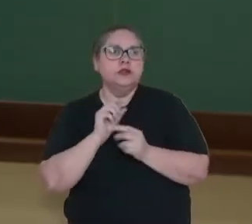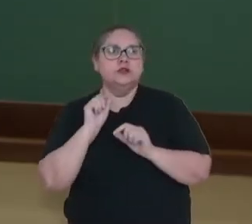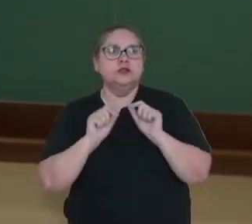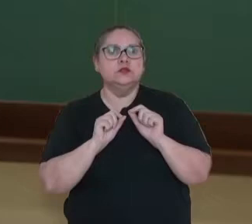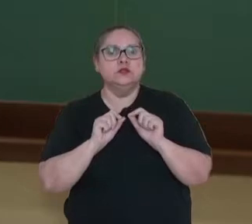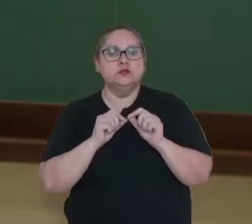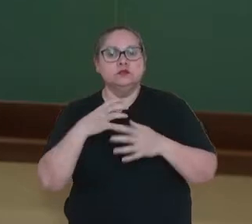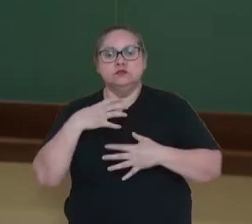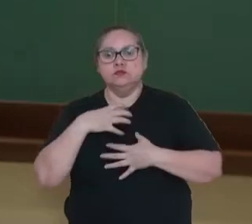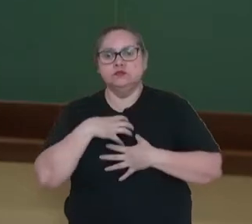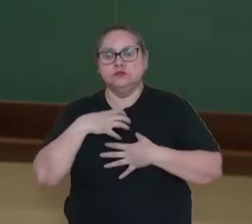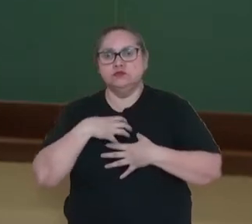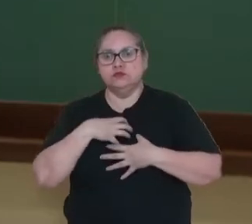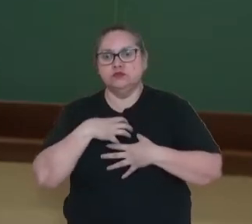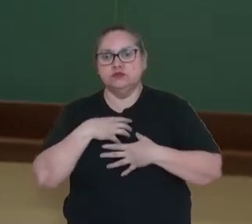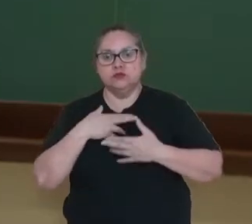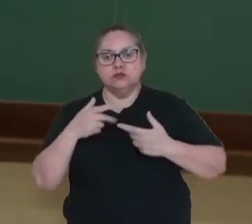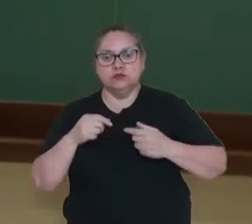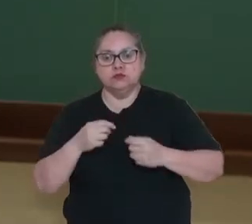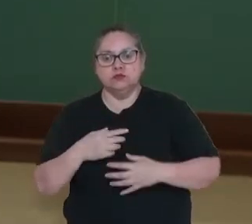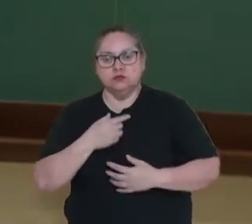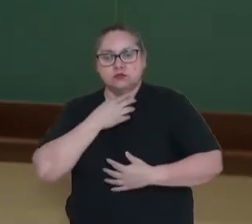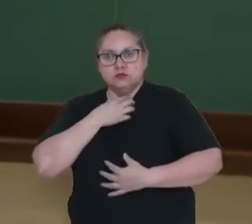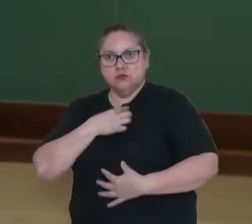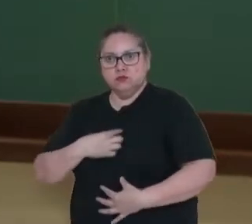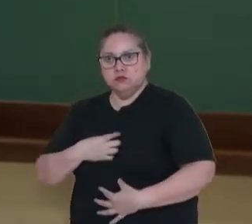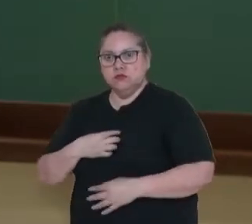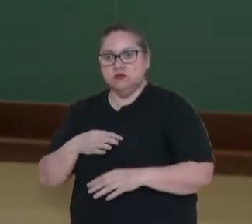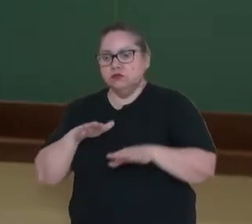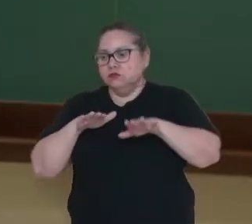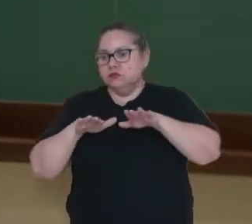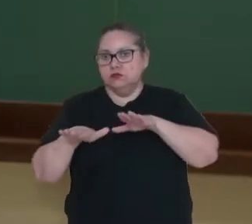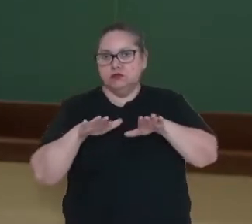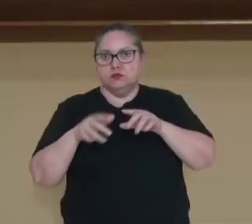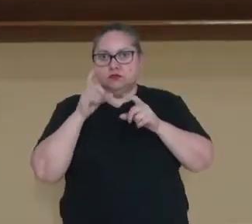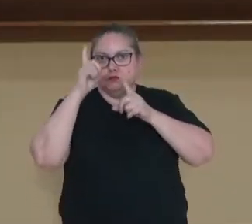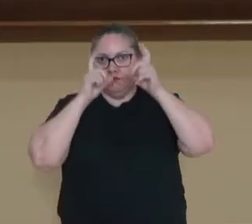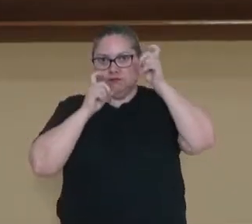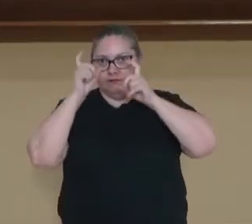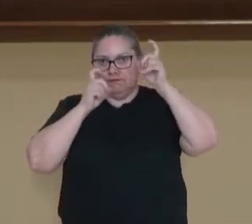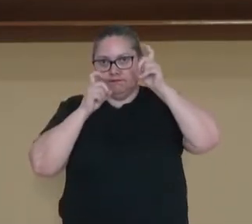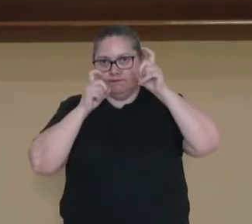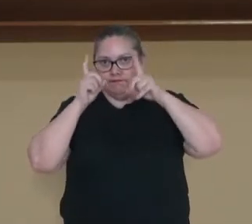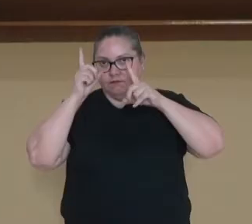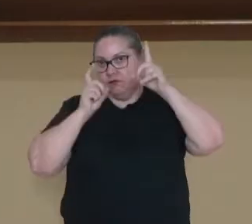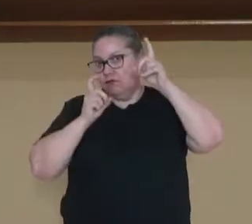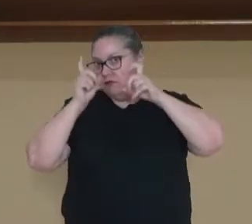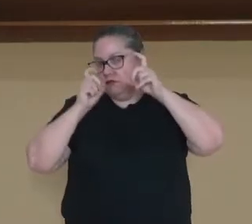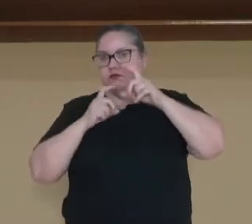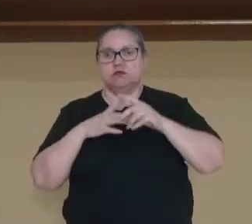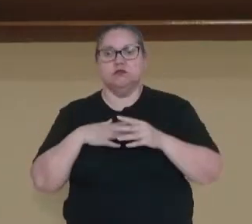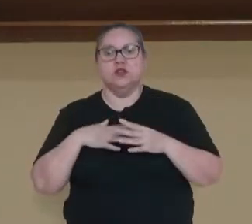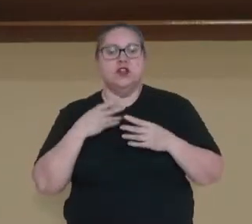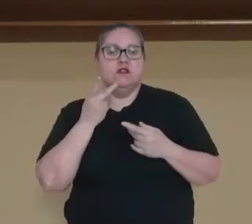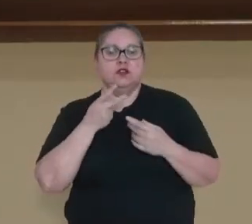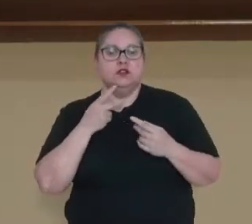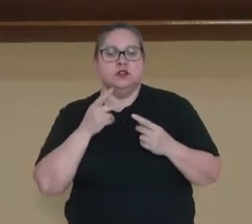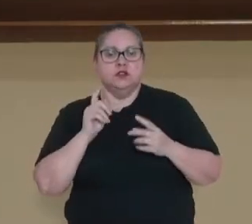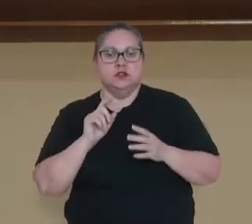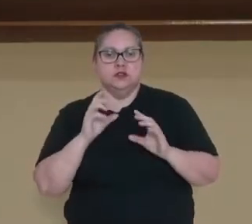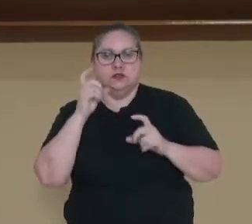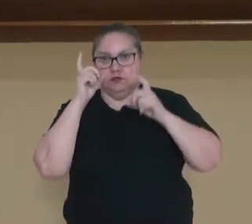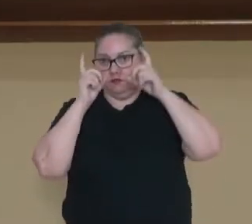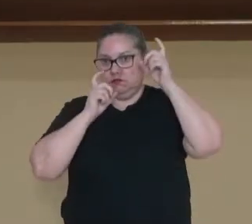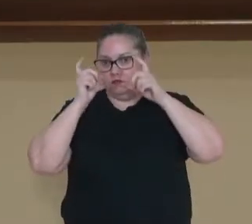em gestos, posturas e movimentos faciais. Então, quando a gente está falando de expressão corporal, a gente